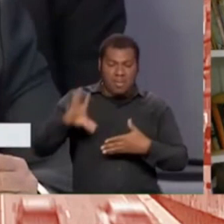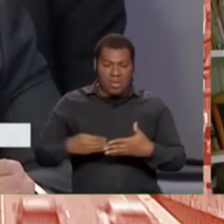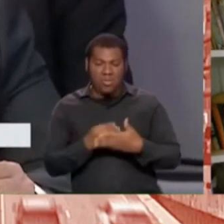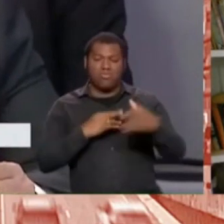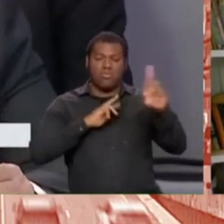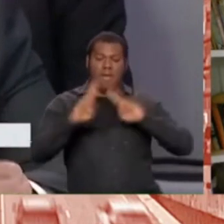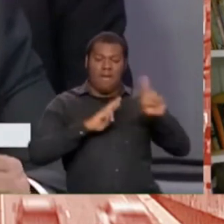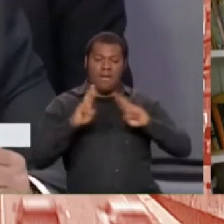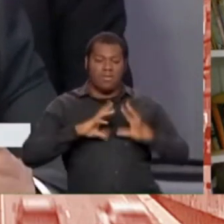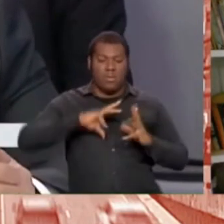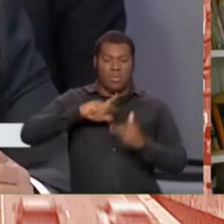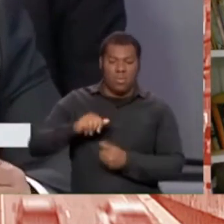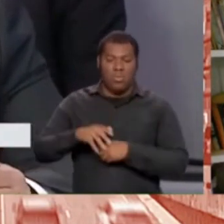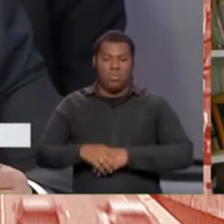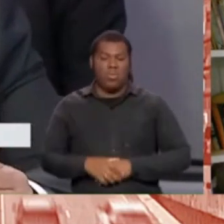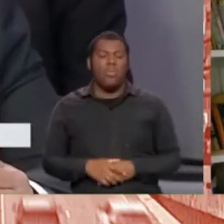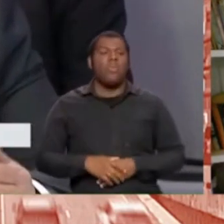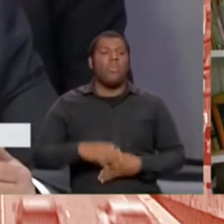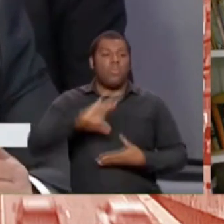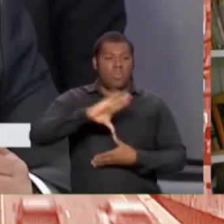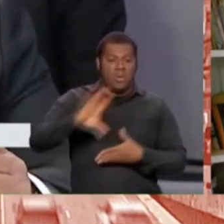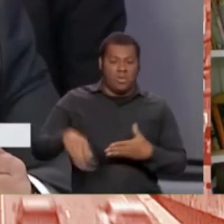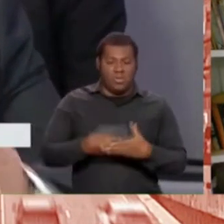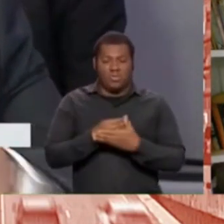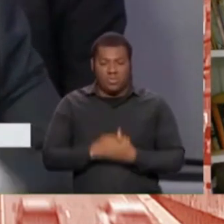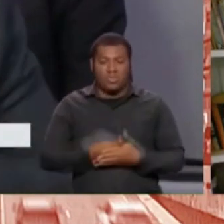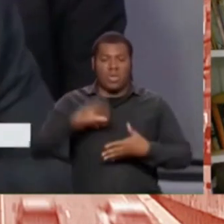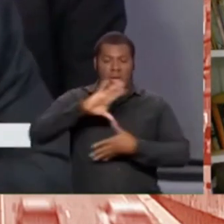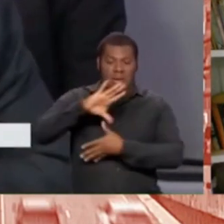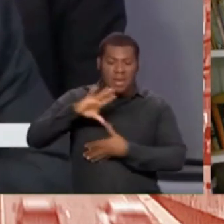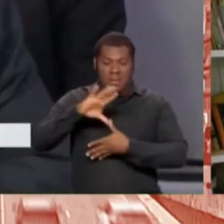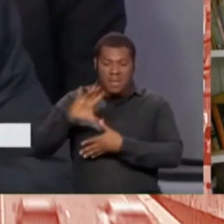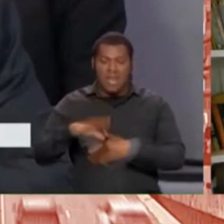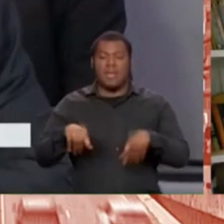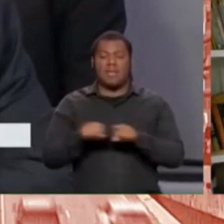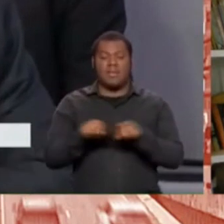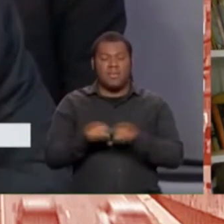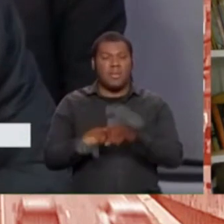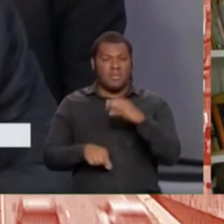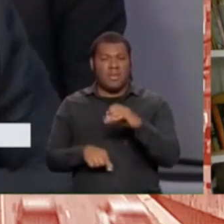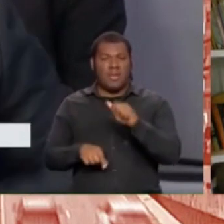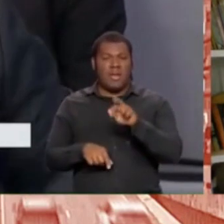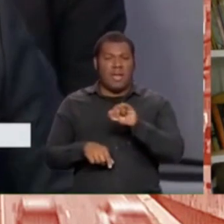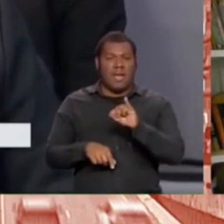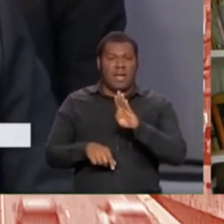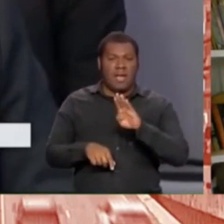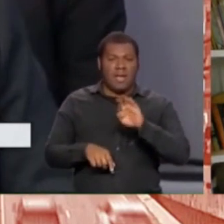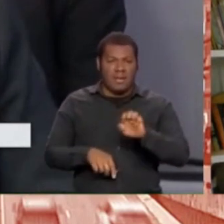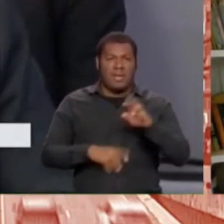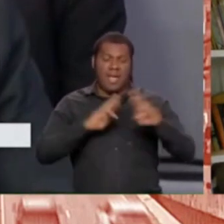para ver qual é a trilha que está sendo perseguida. Eu vejo duas vertentes, uma